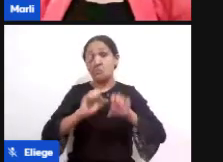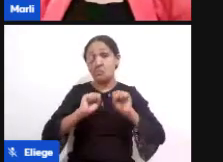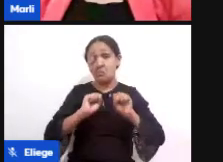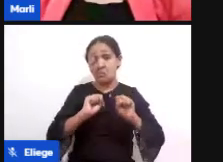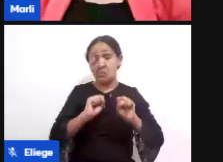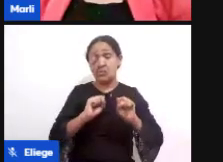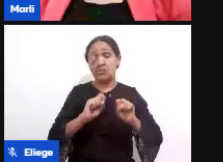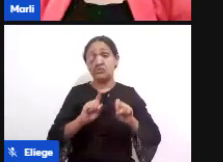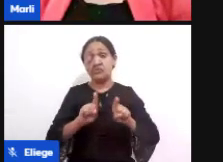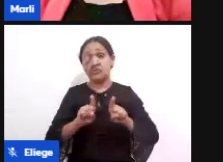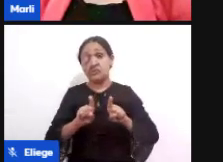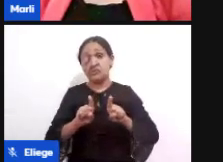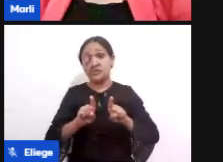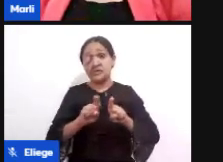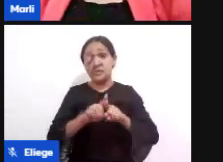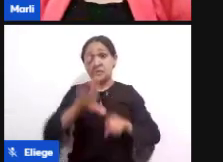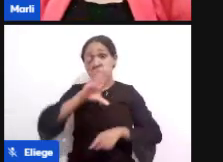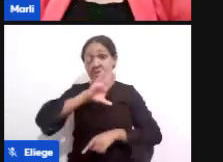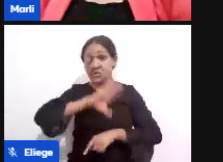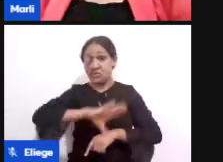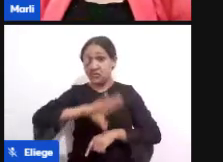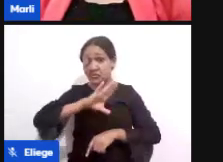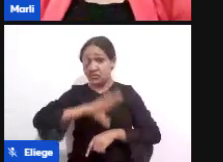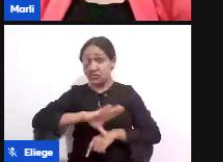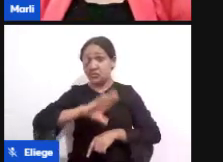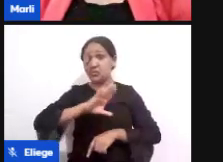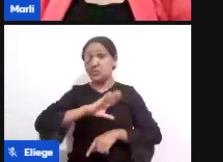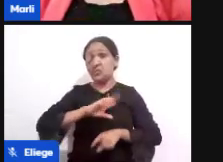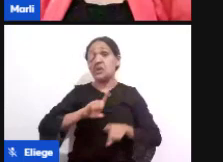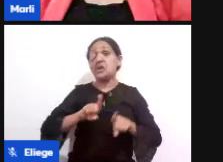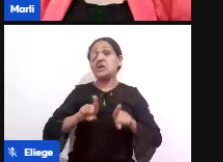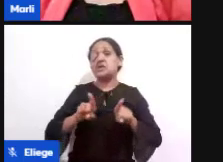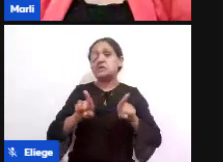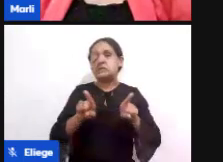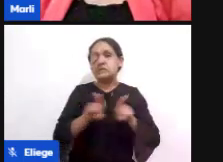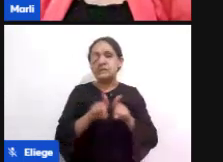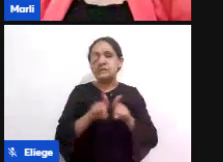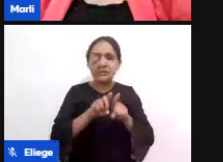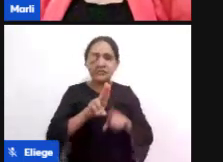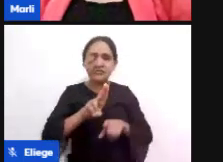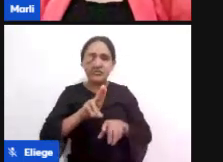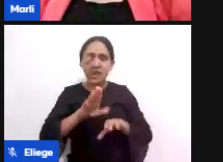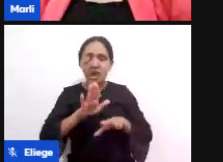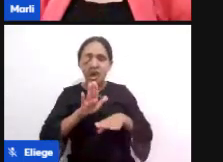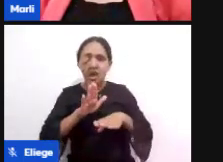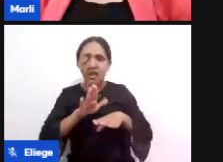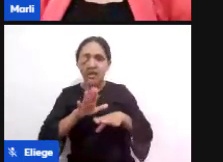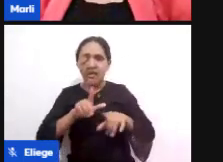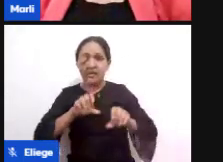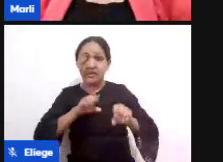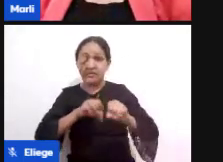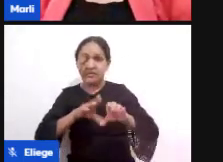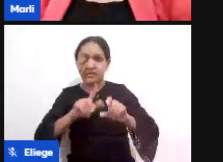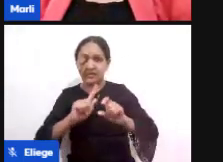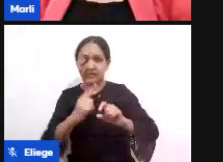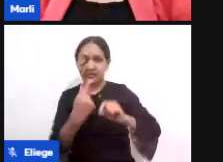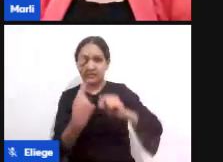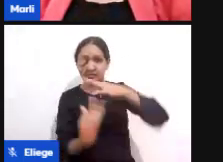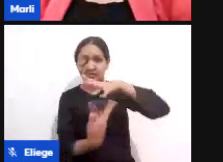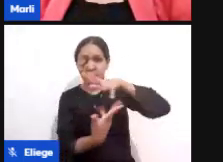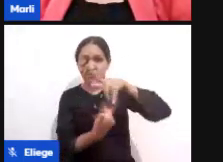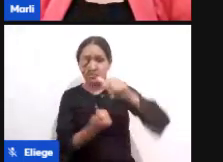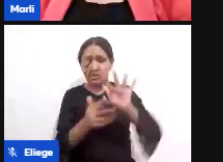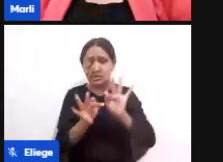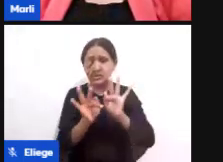trabalhado a língua portuguesa, ele pode até mesmo ser trabalhado em geografia. E é um jogo simples, ele